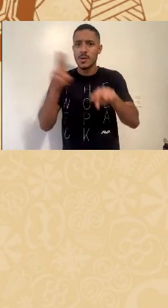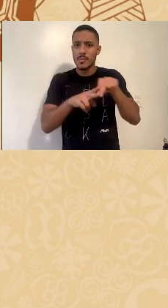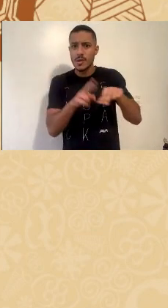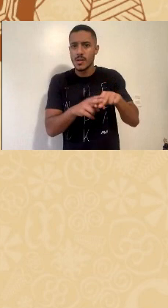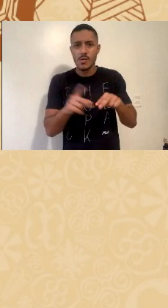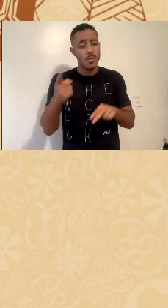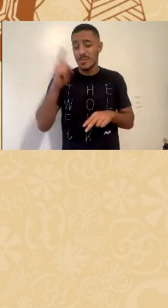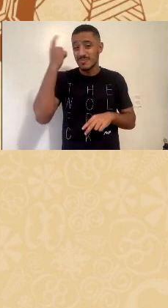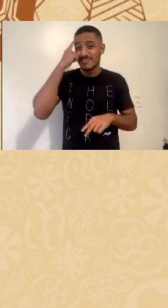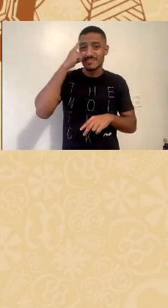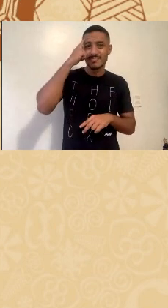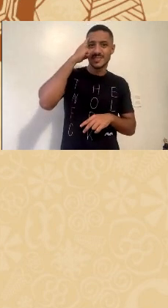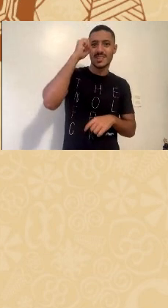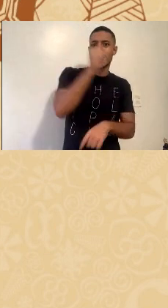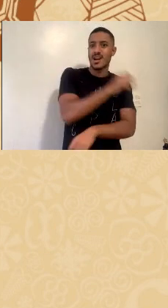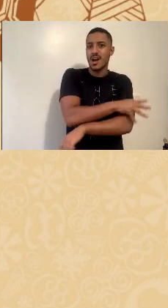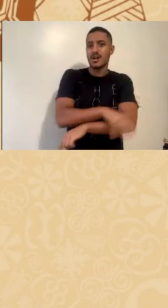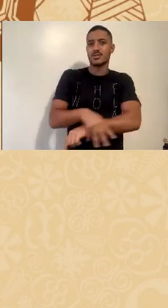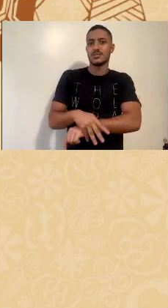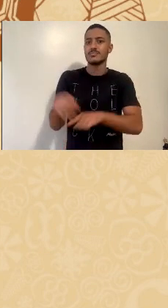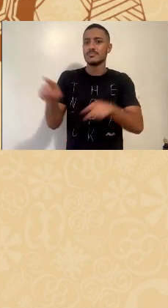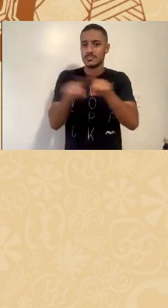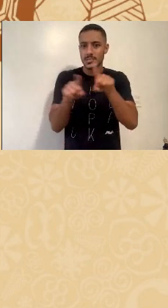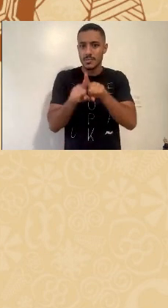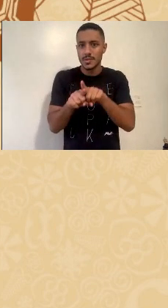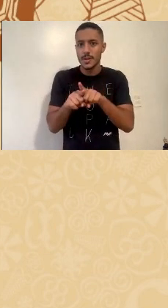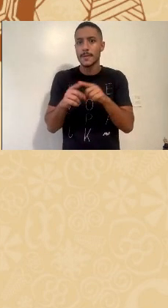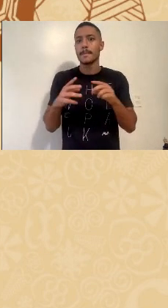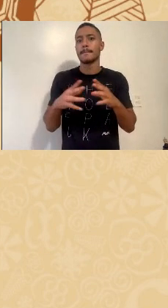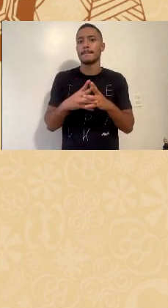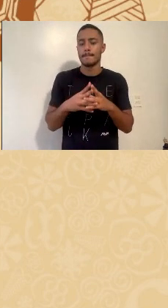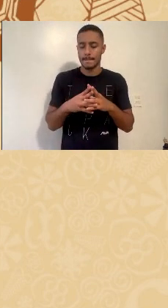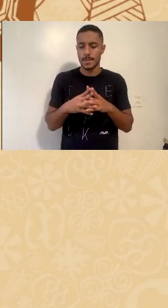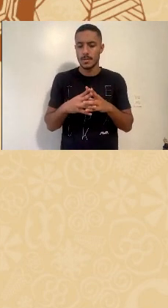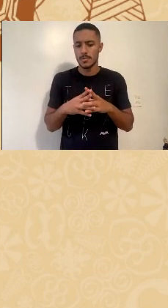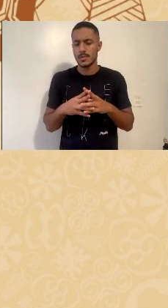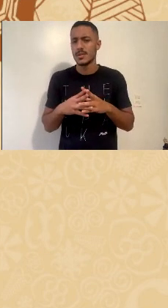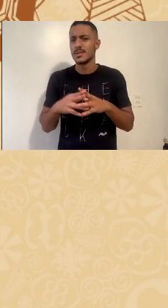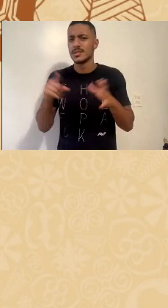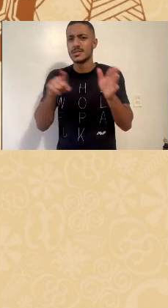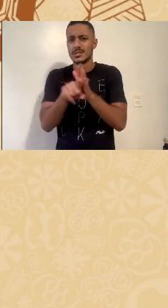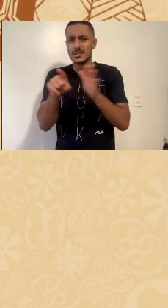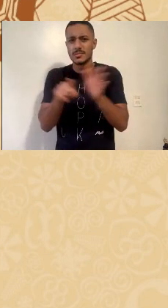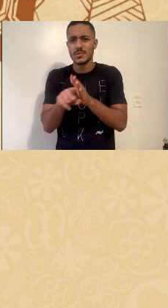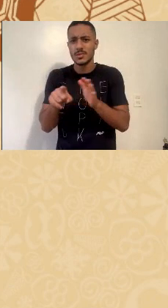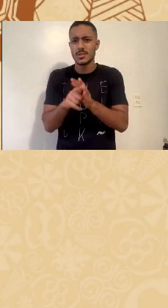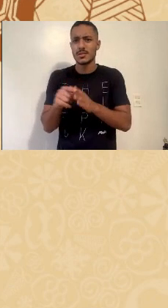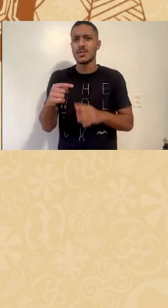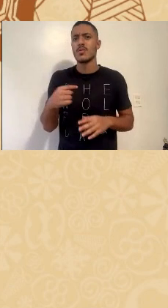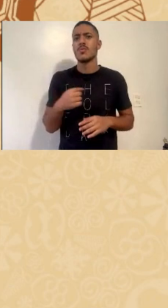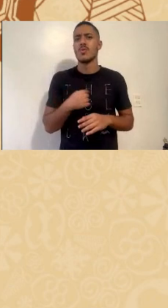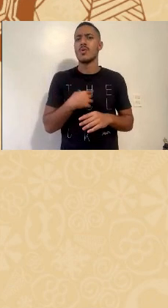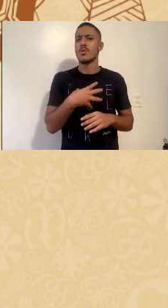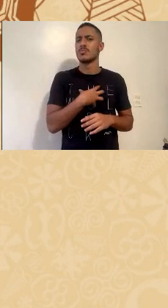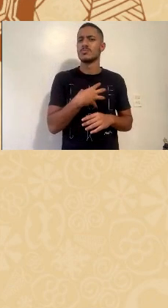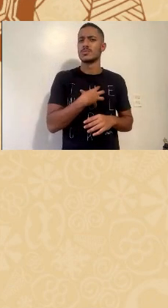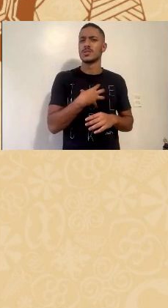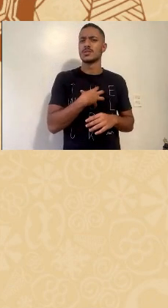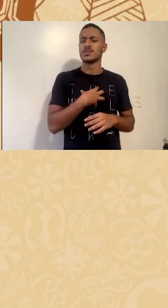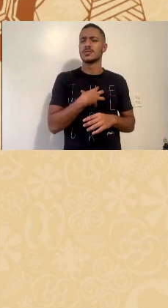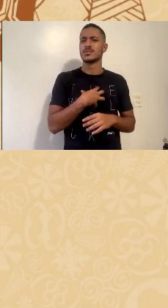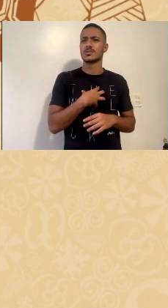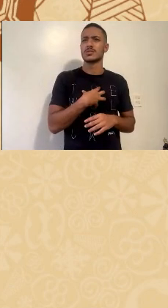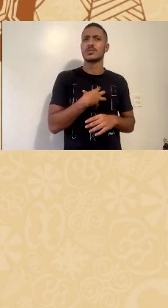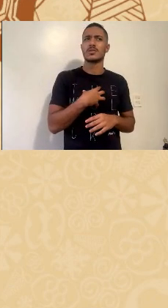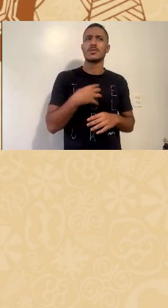né? Então, no... das perguntas, eu até fiquei medianamente satisfeita, porque